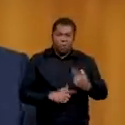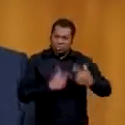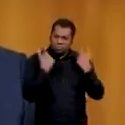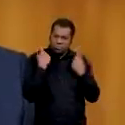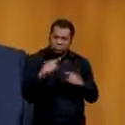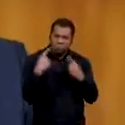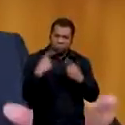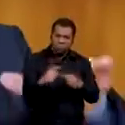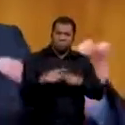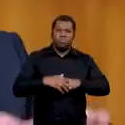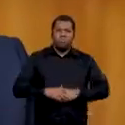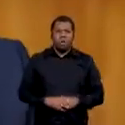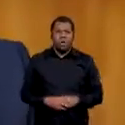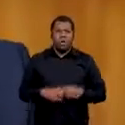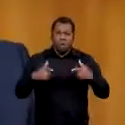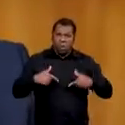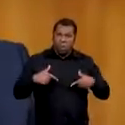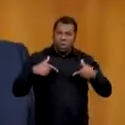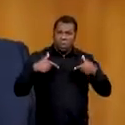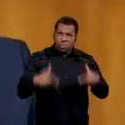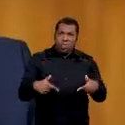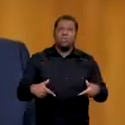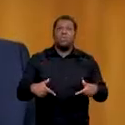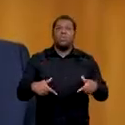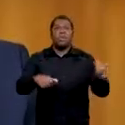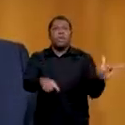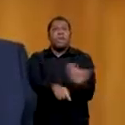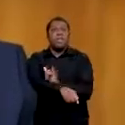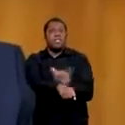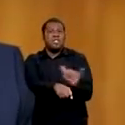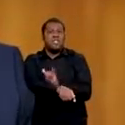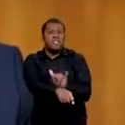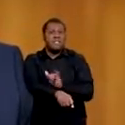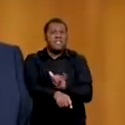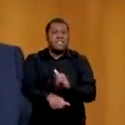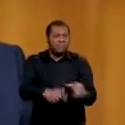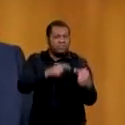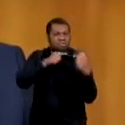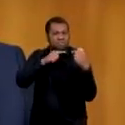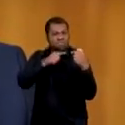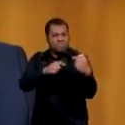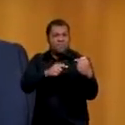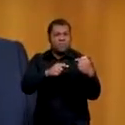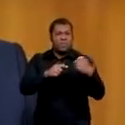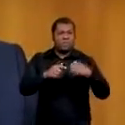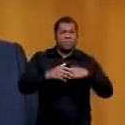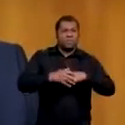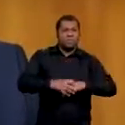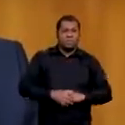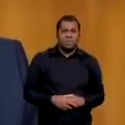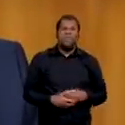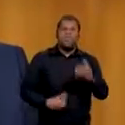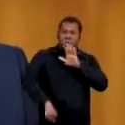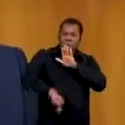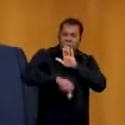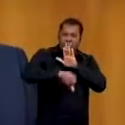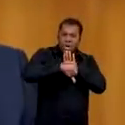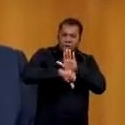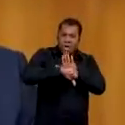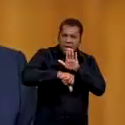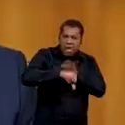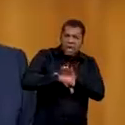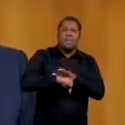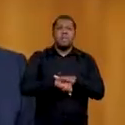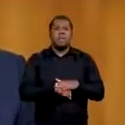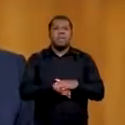vai apresentar ao Brasil um plano de enfrentamento e de contenção do crescimento da bandidagem, do